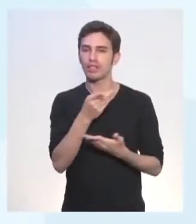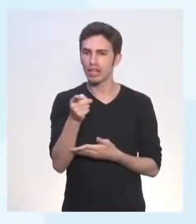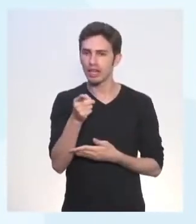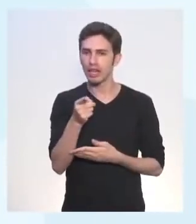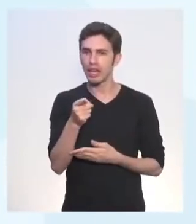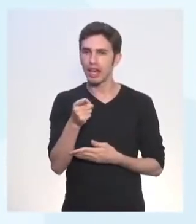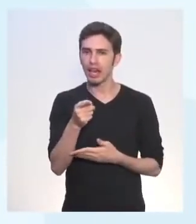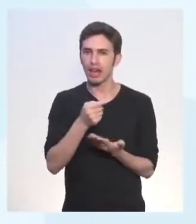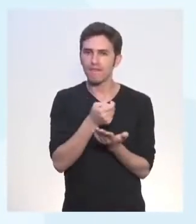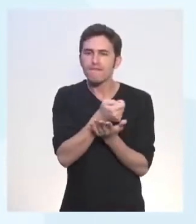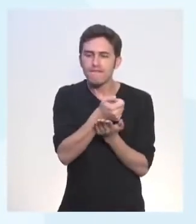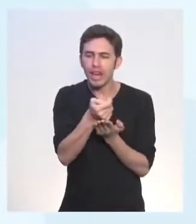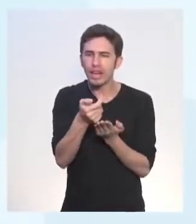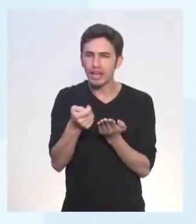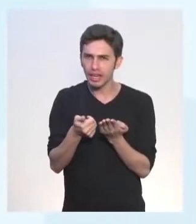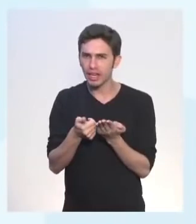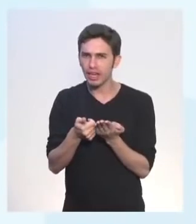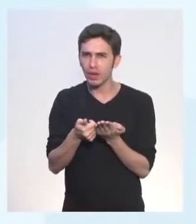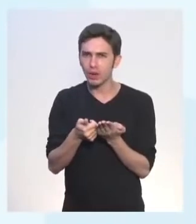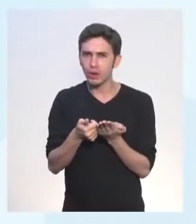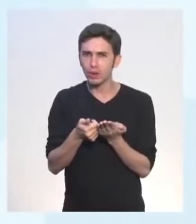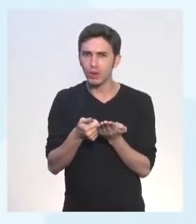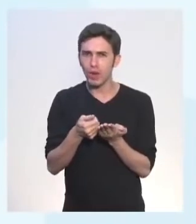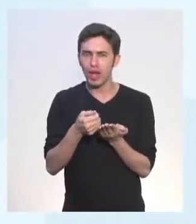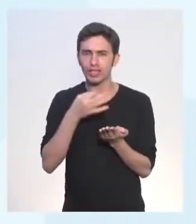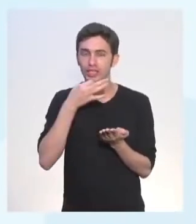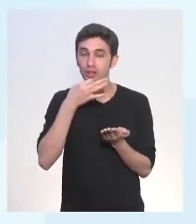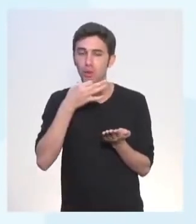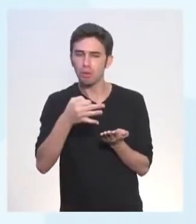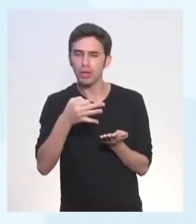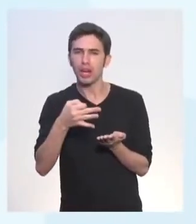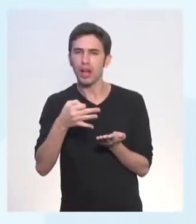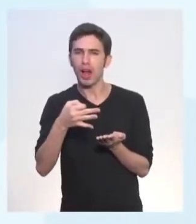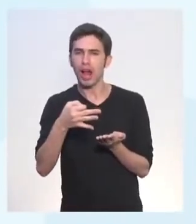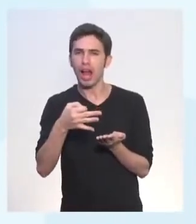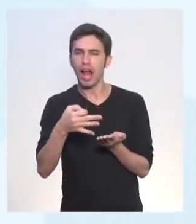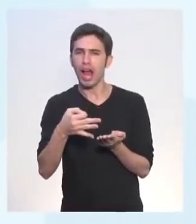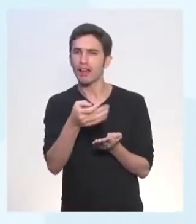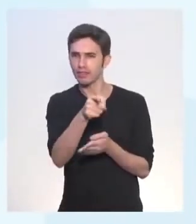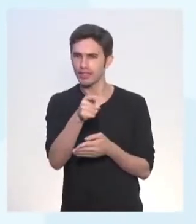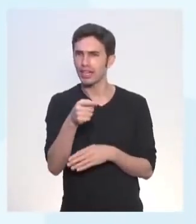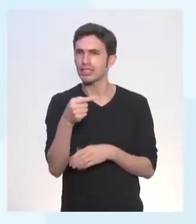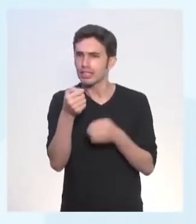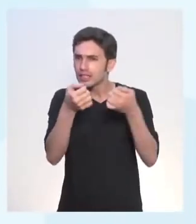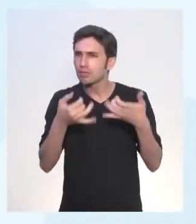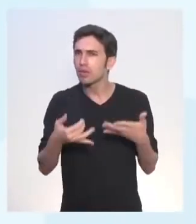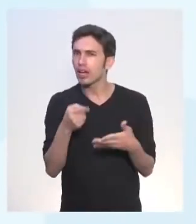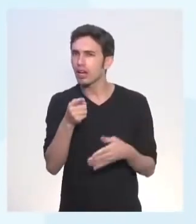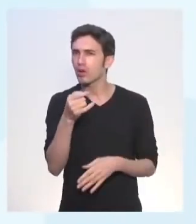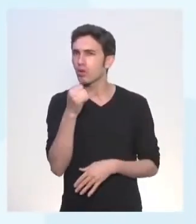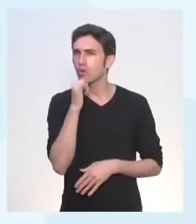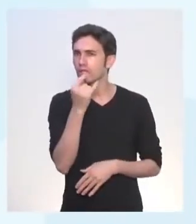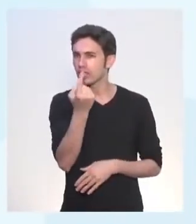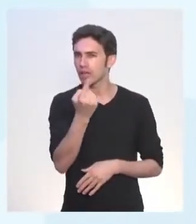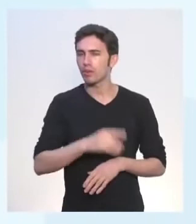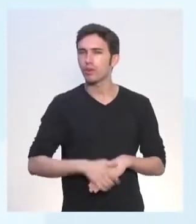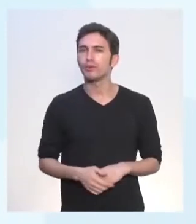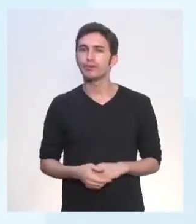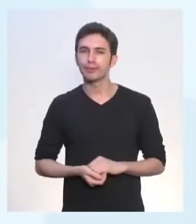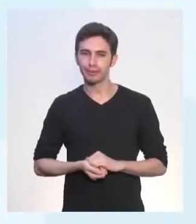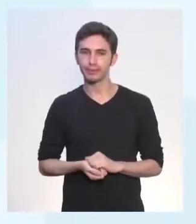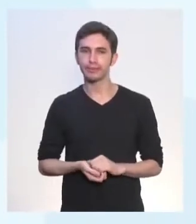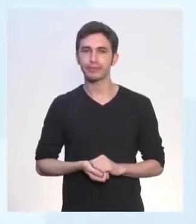sobre fake news. Então, a primeira é, o que é um ponto de vista? Se você consegue explicar isso em palavras. E a segunda é, para você dar um ponto de